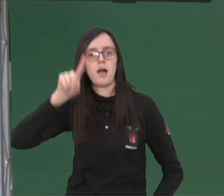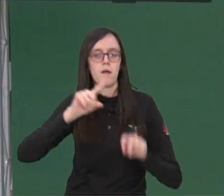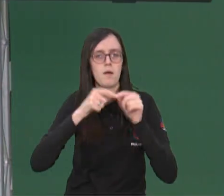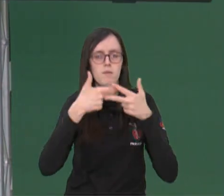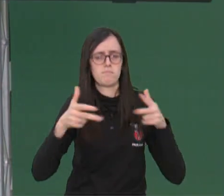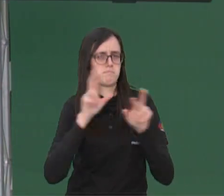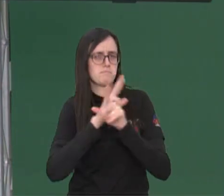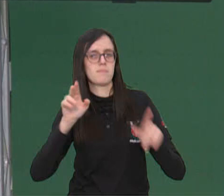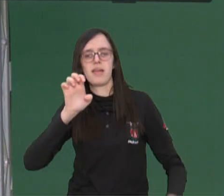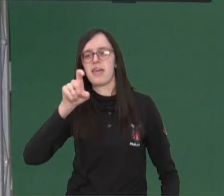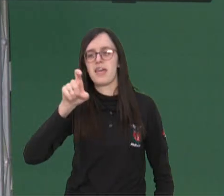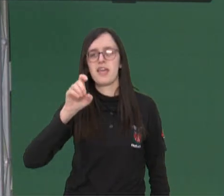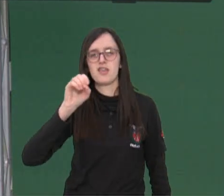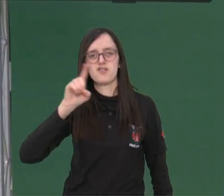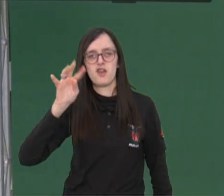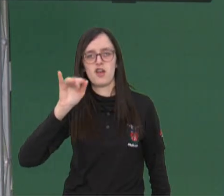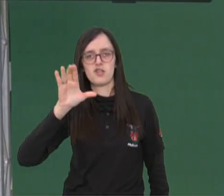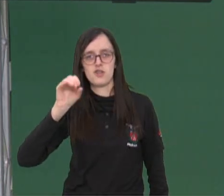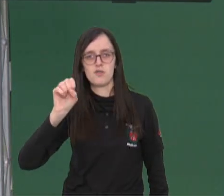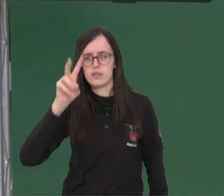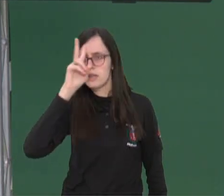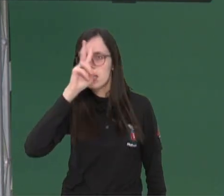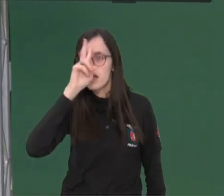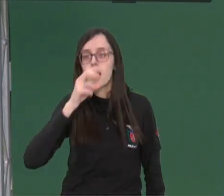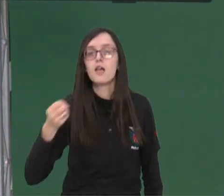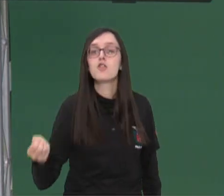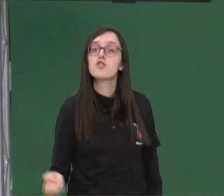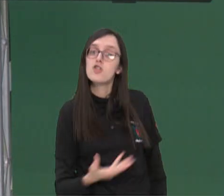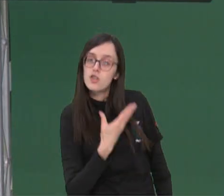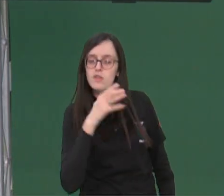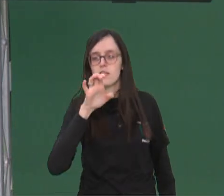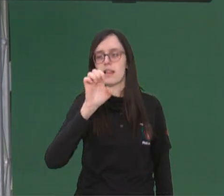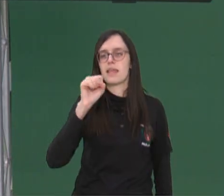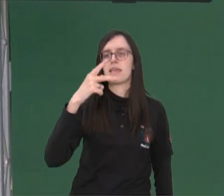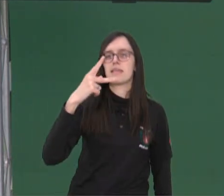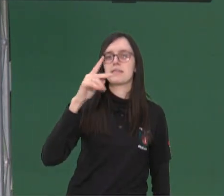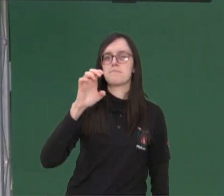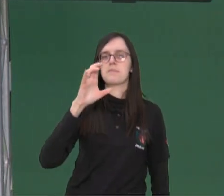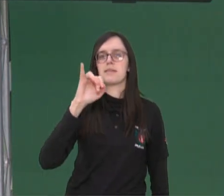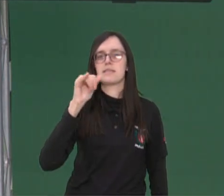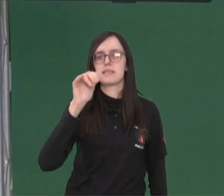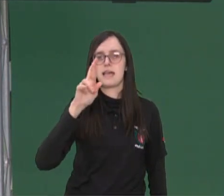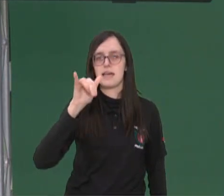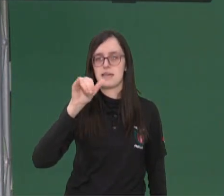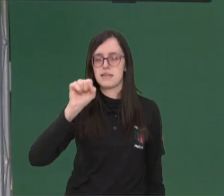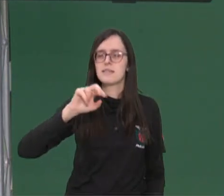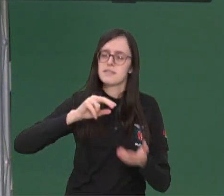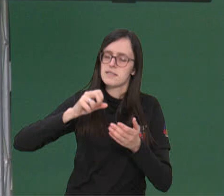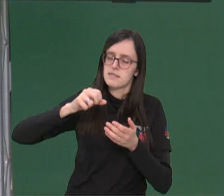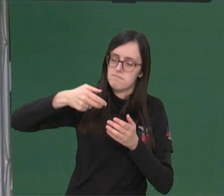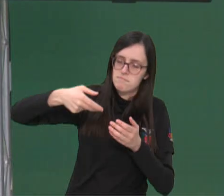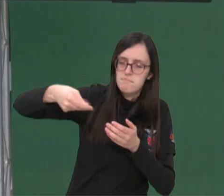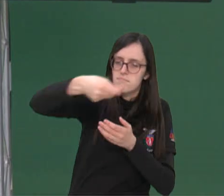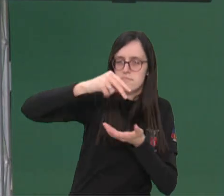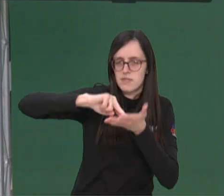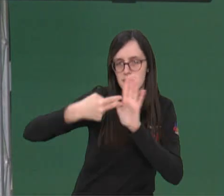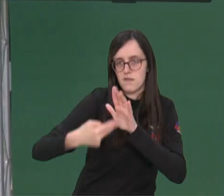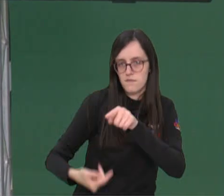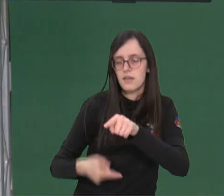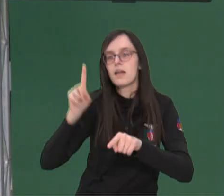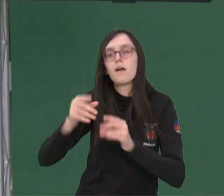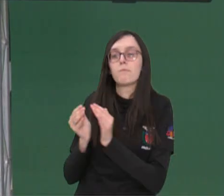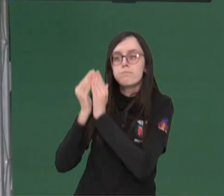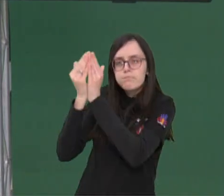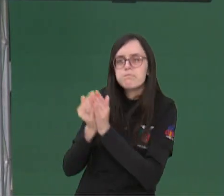produtos exóticos. Lembra a expressão? Novas especiarias, remetendo àquela ideia das grandes navegações que